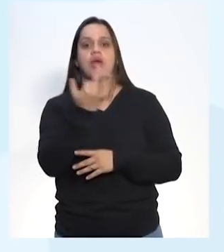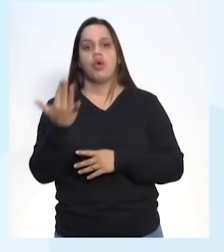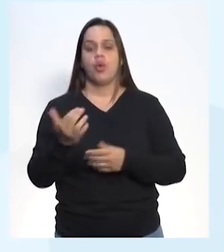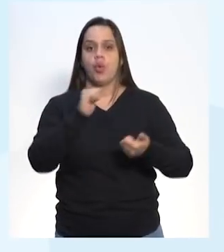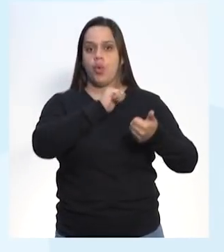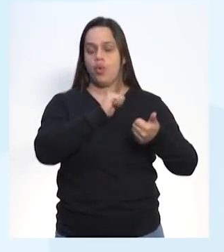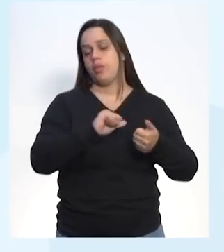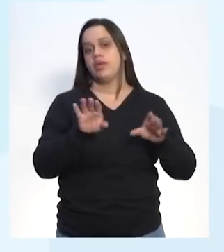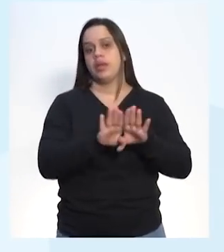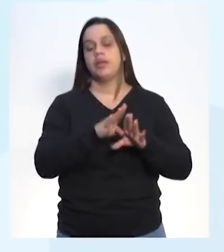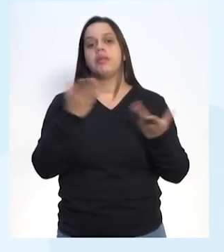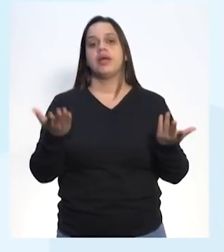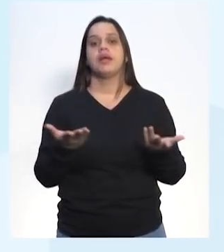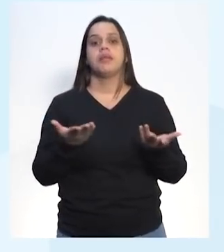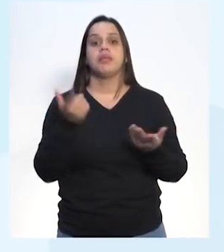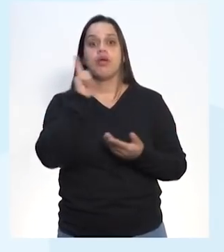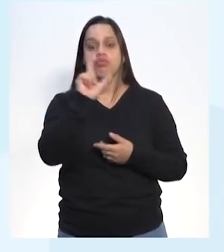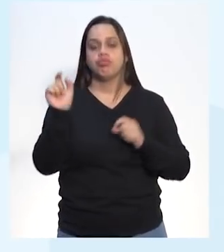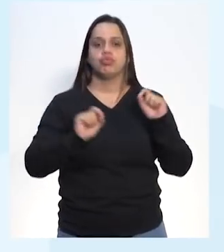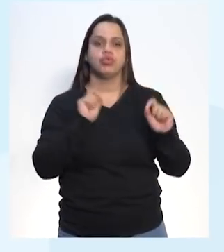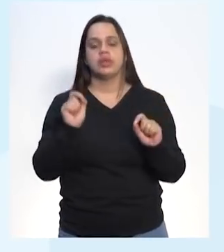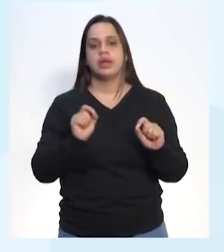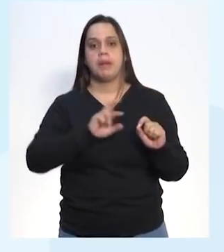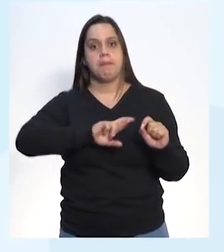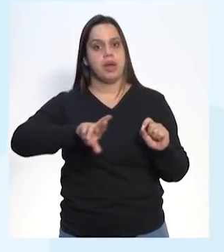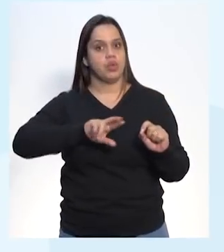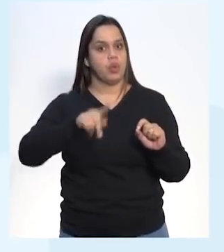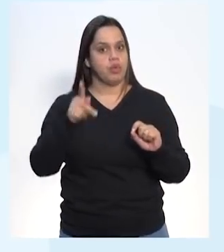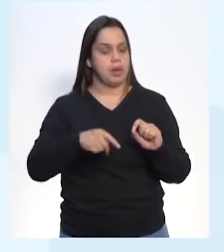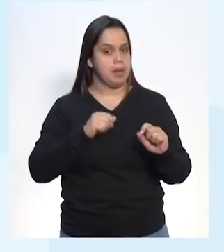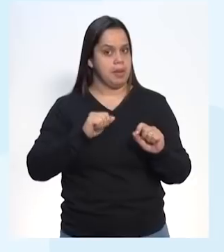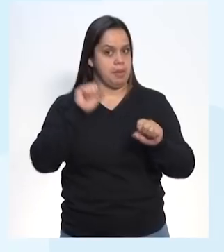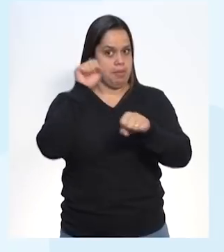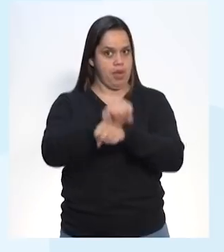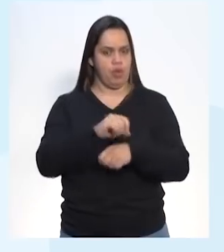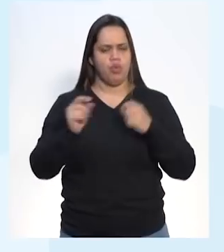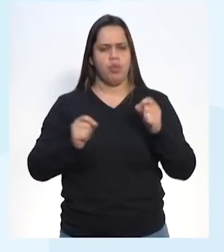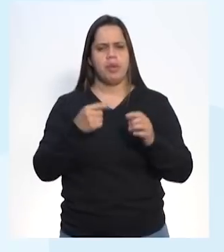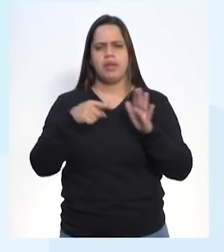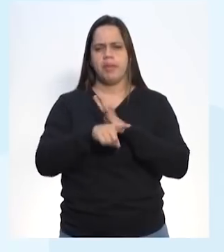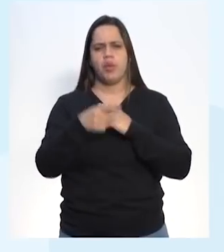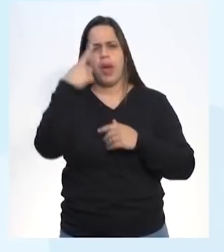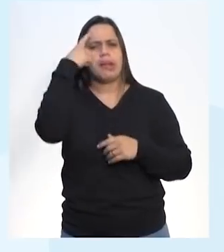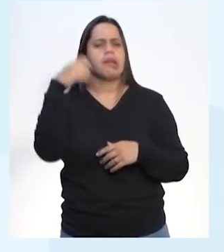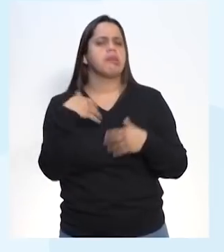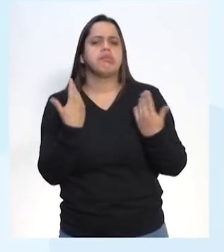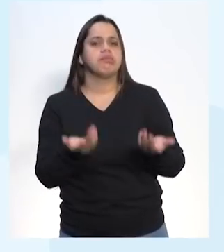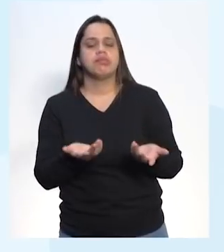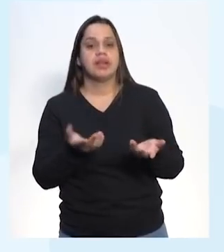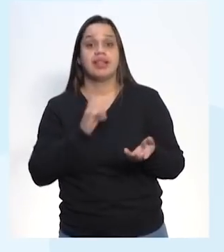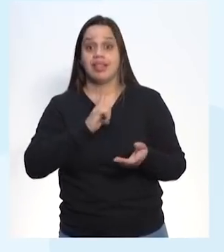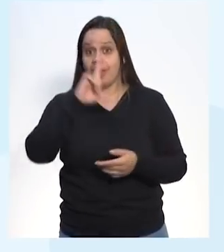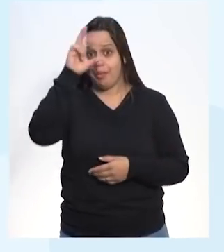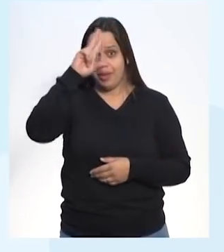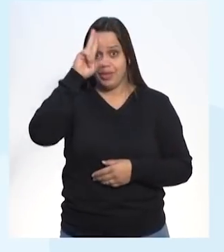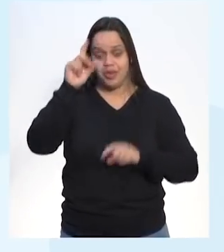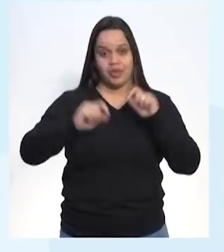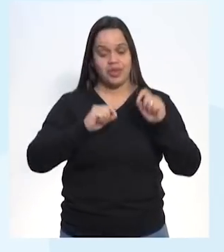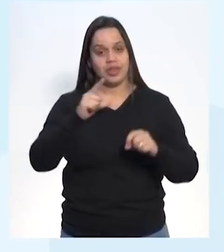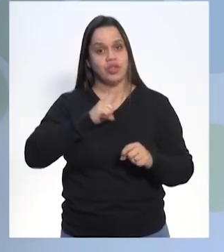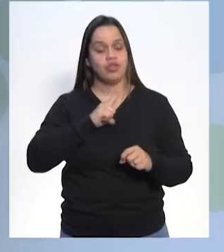para não, no caso aí, mas não parar um pouco. Qual que seria a ideia? Eu tenho até uma historinha que